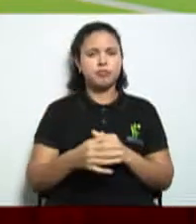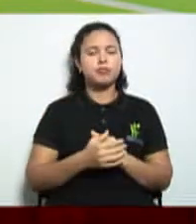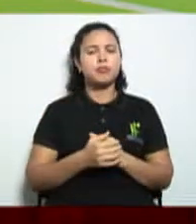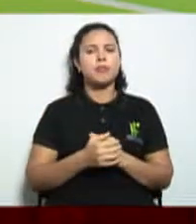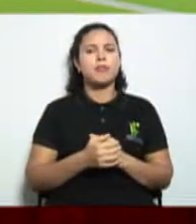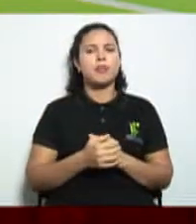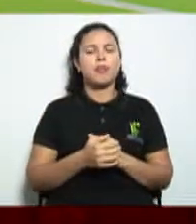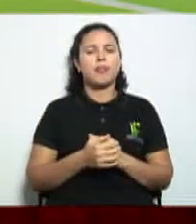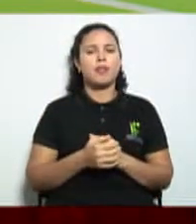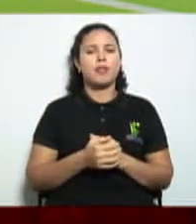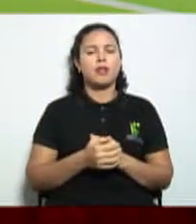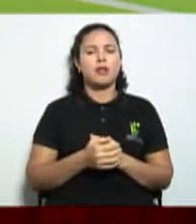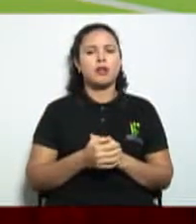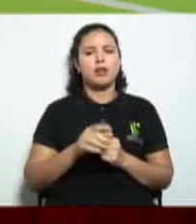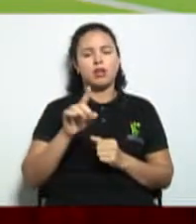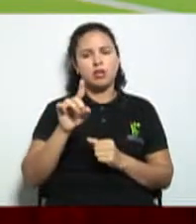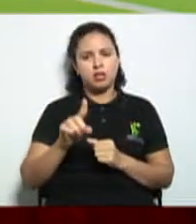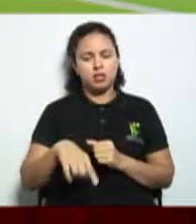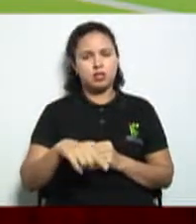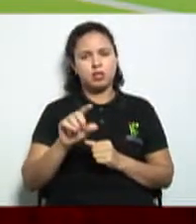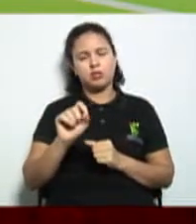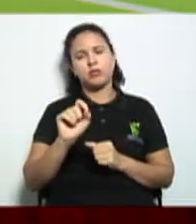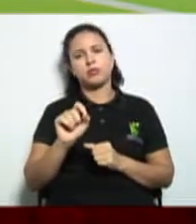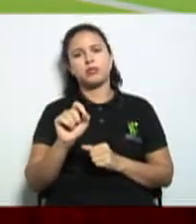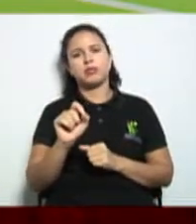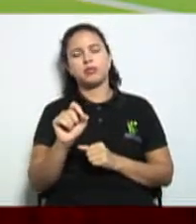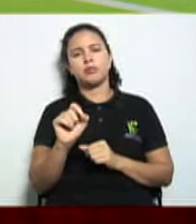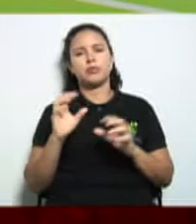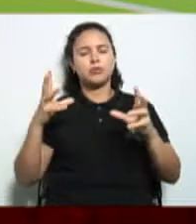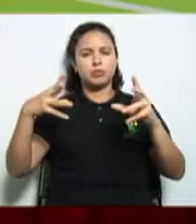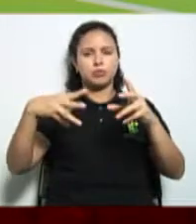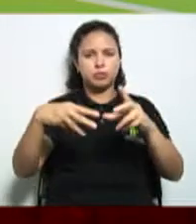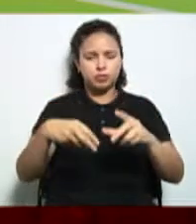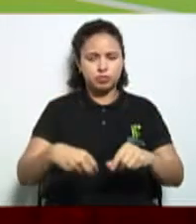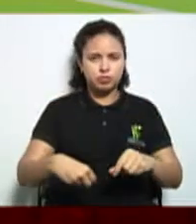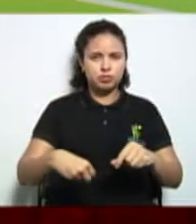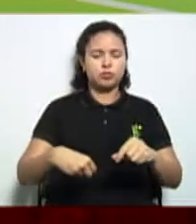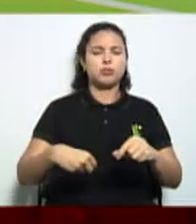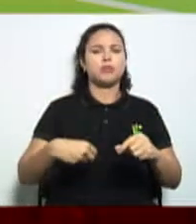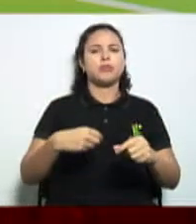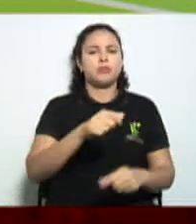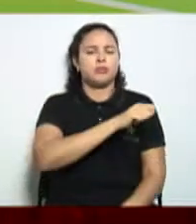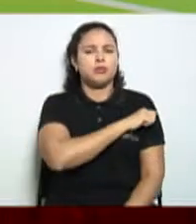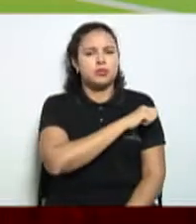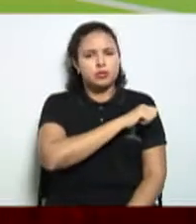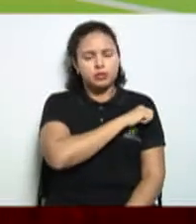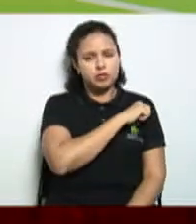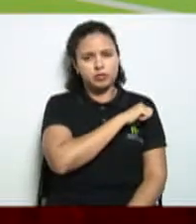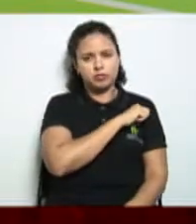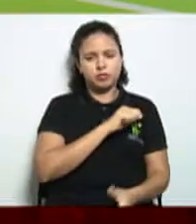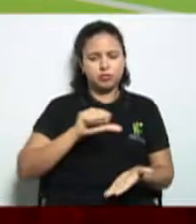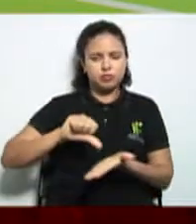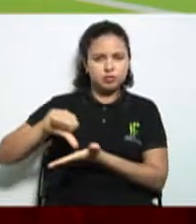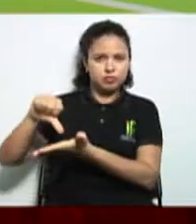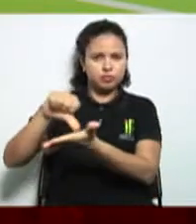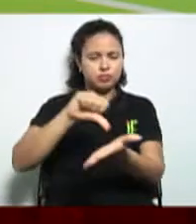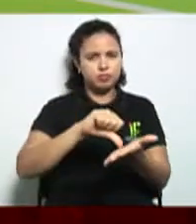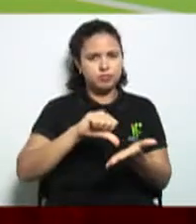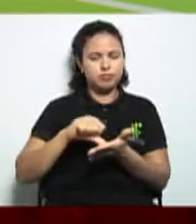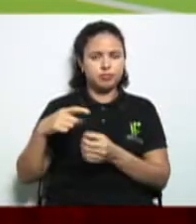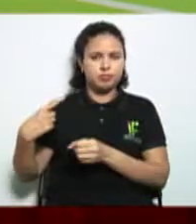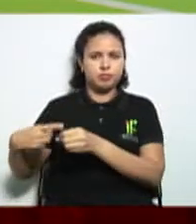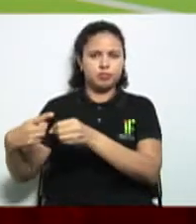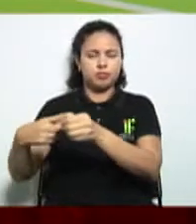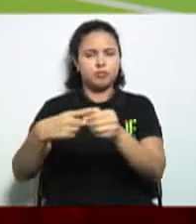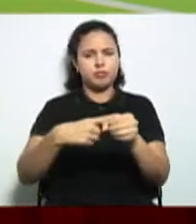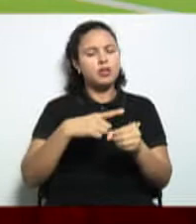É sobre auxílio estudantil, né? Todos os estudantes dos polos do interior têm direito a se